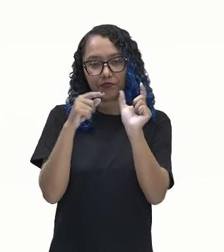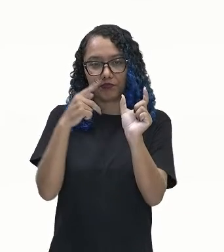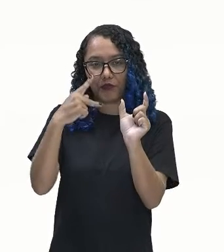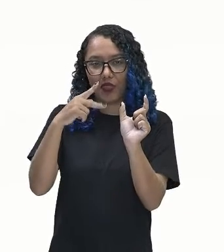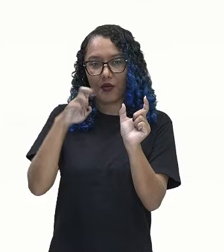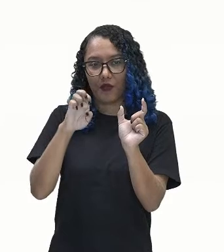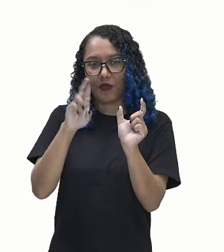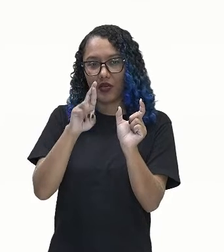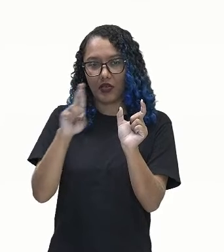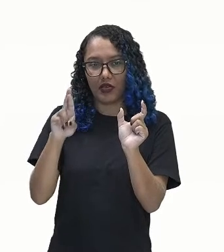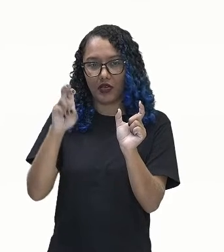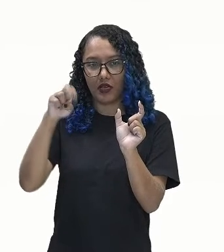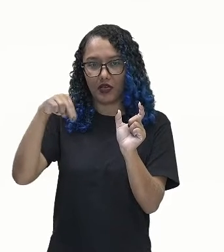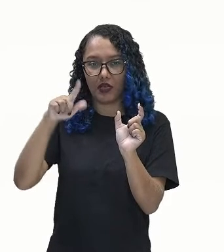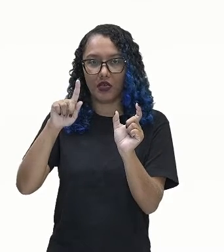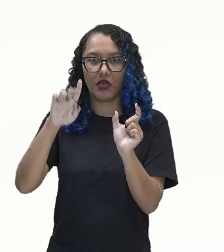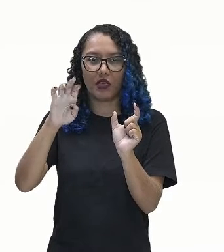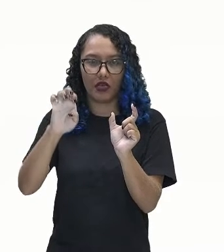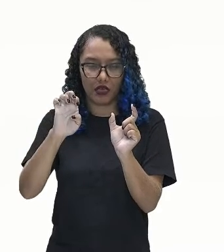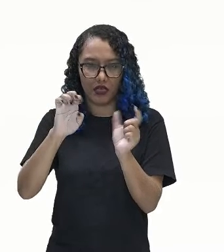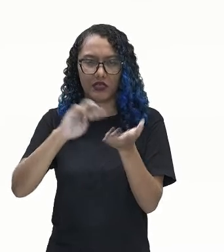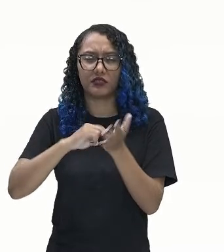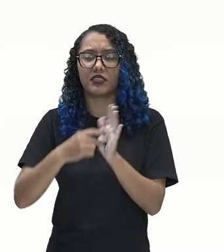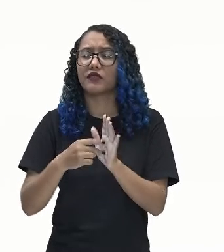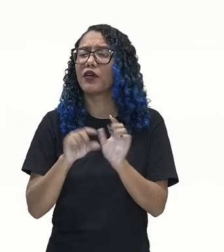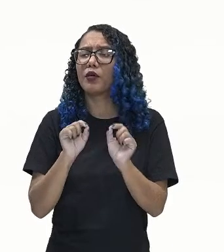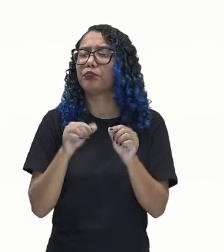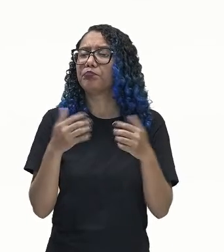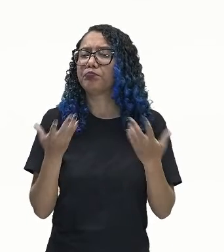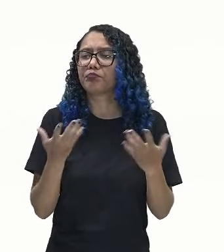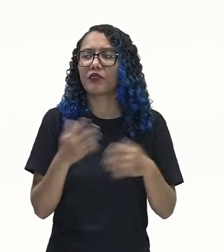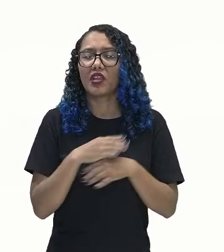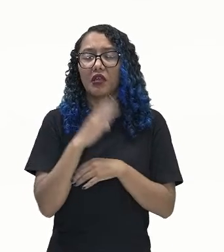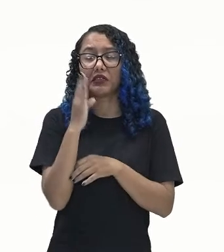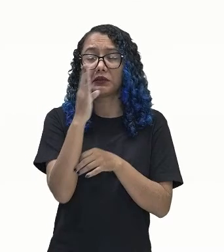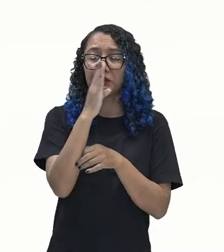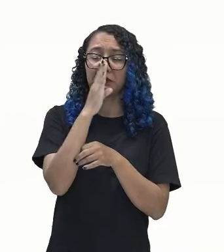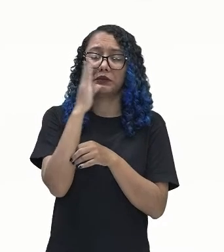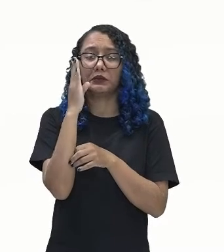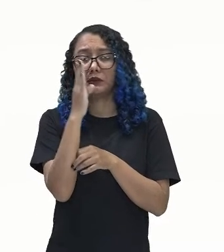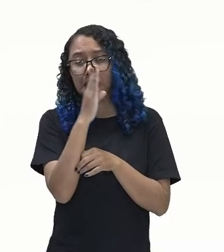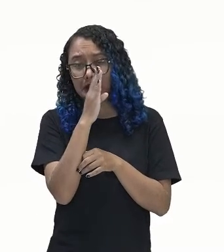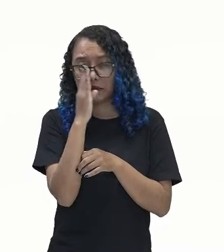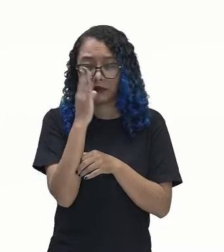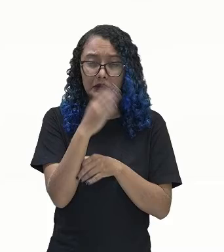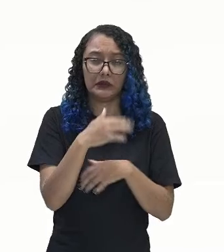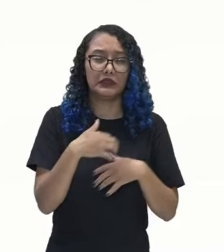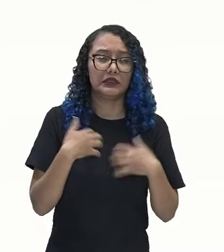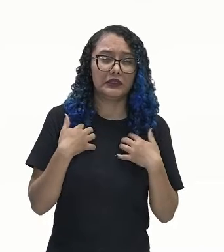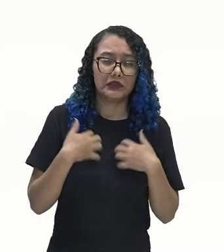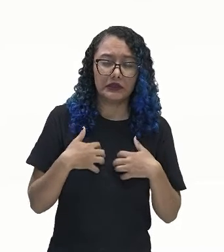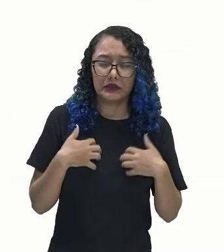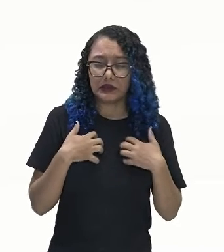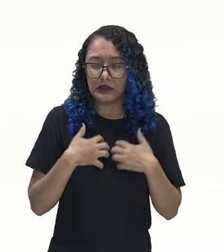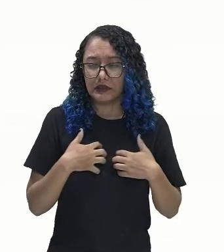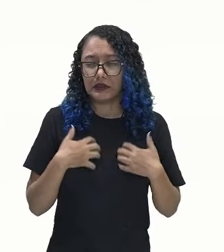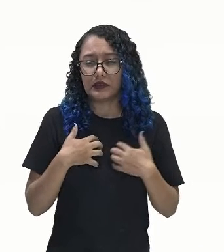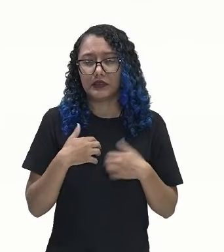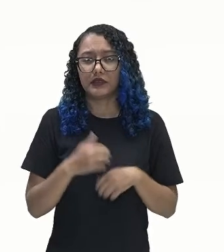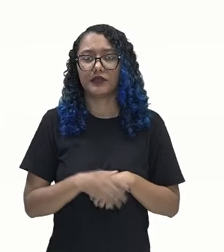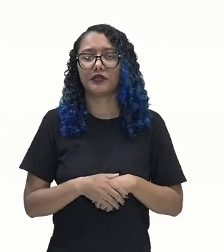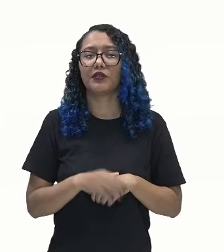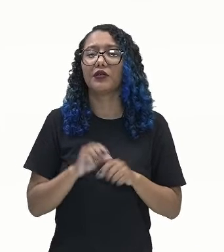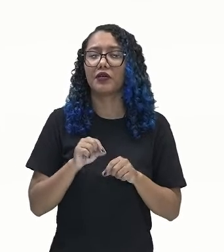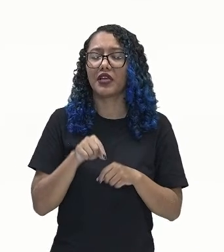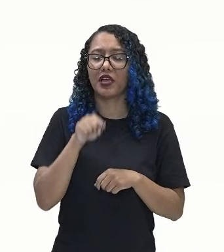aqui o perrengue? Seria o quê? Tava o quê? Passando mal, certo? Mandava o próprio chamar o doutor. Tu tá aí